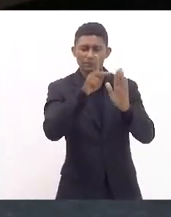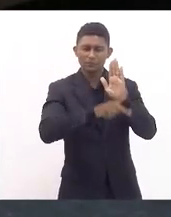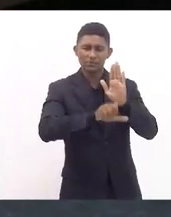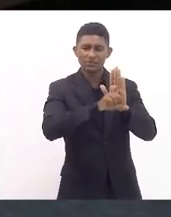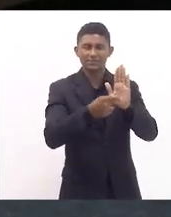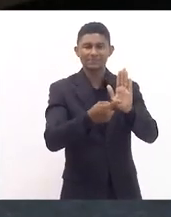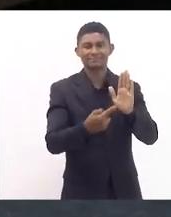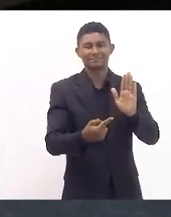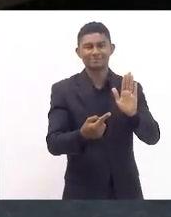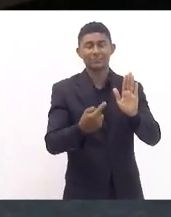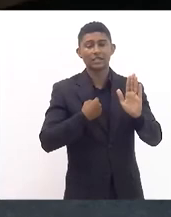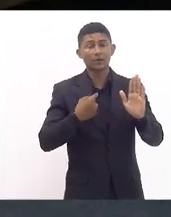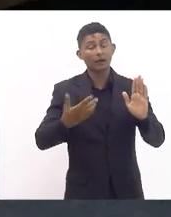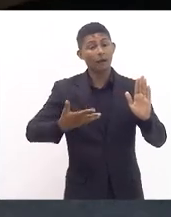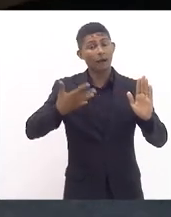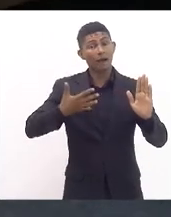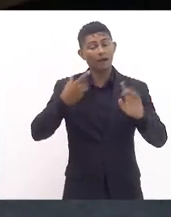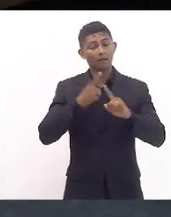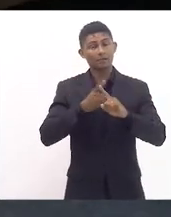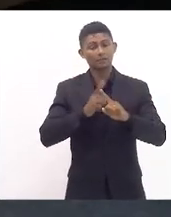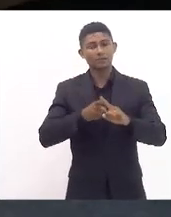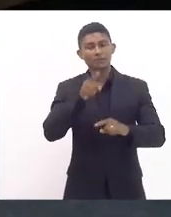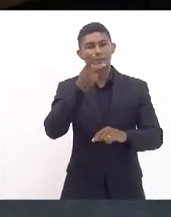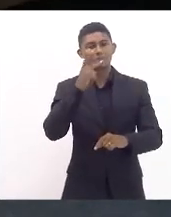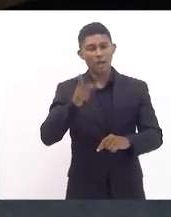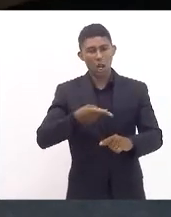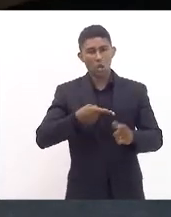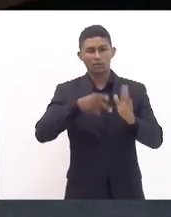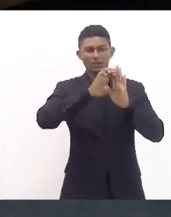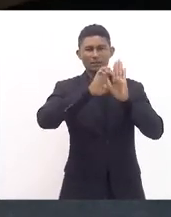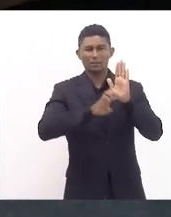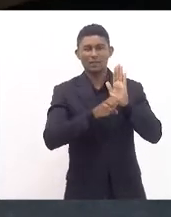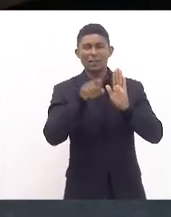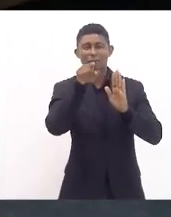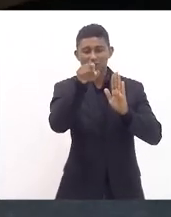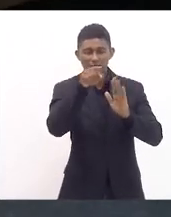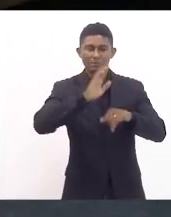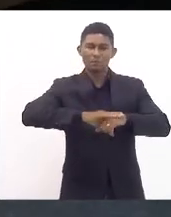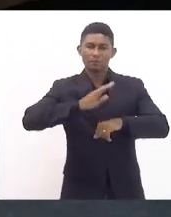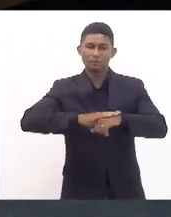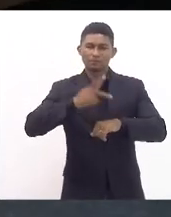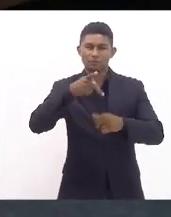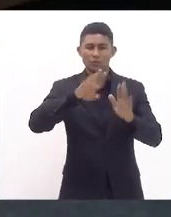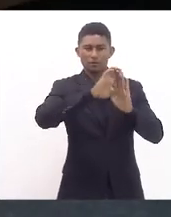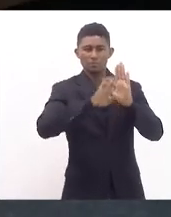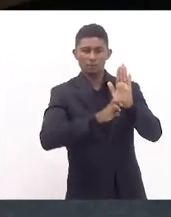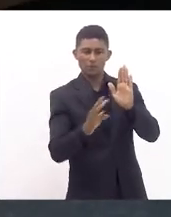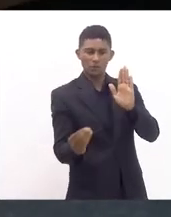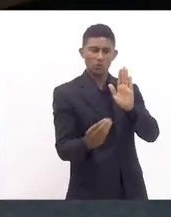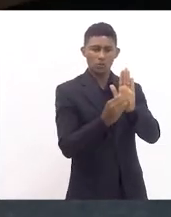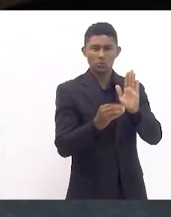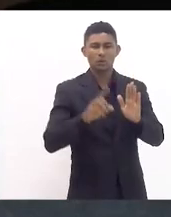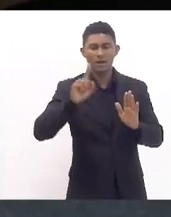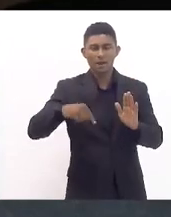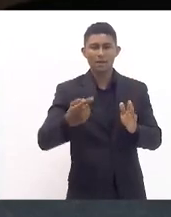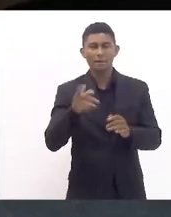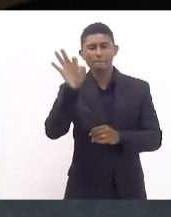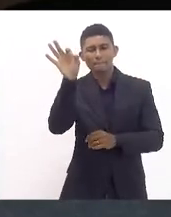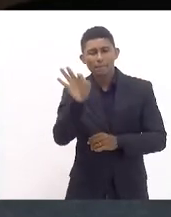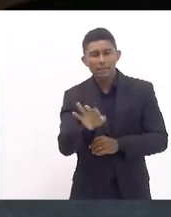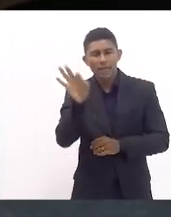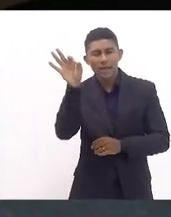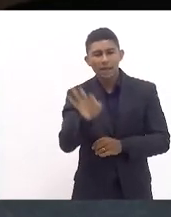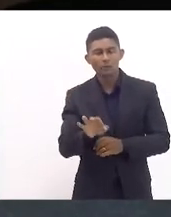Vossa Excelência me disse agora uma emenda que Vossa Excelência fez para o seu próprio projeto, ampliando o percentual que deva